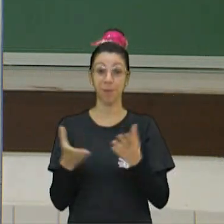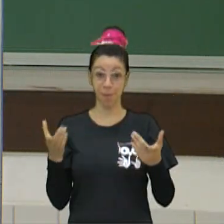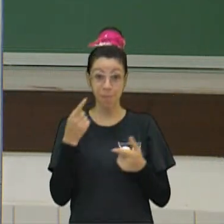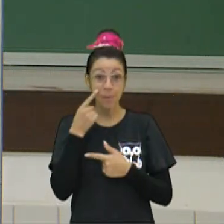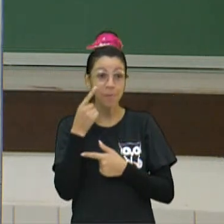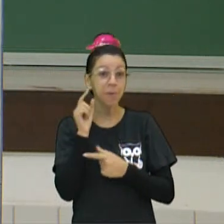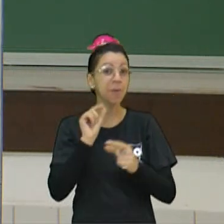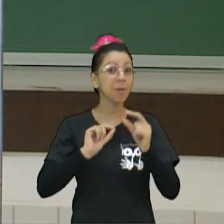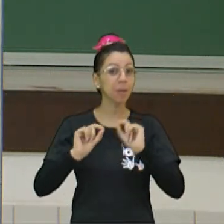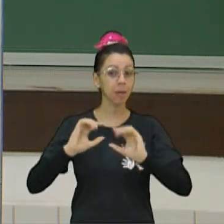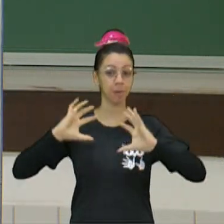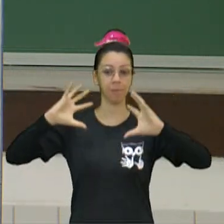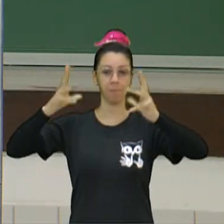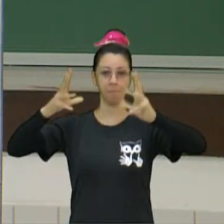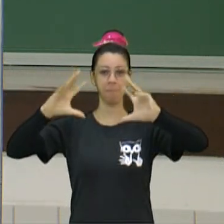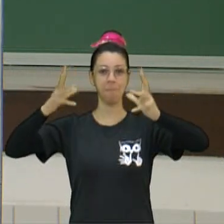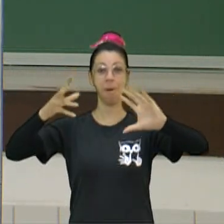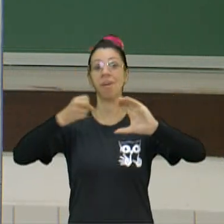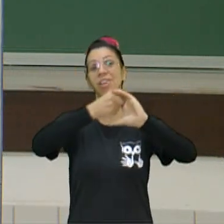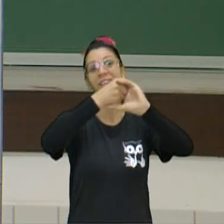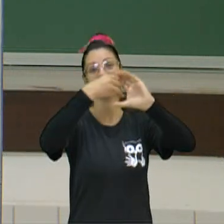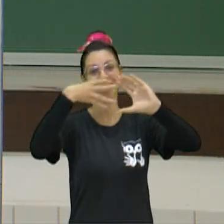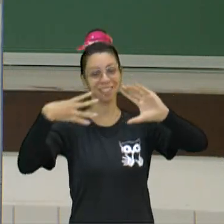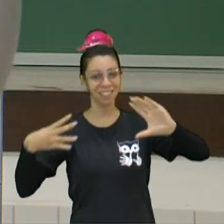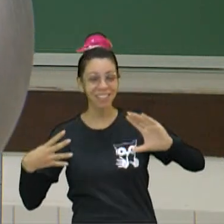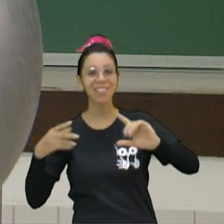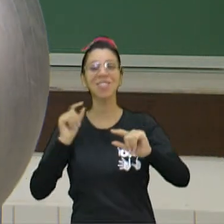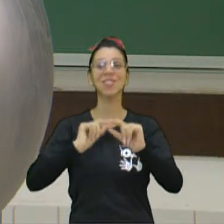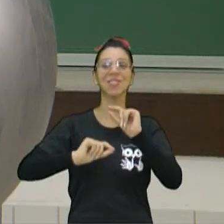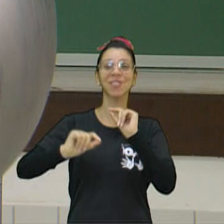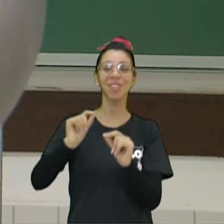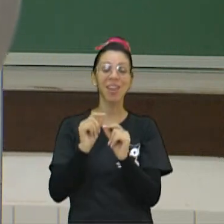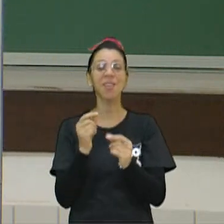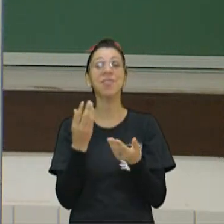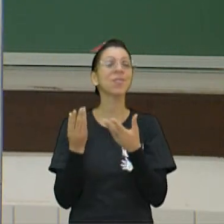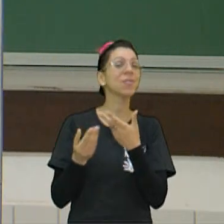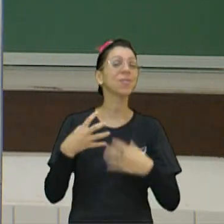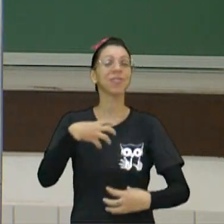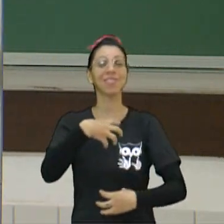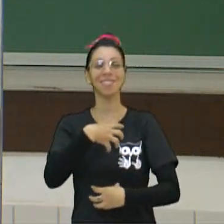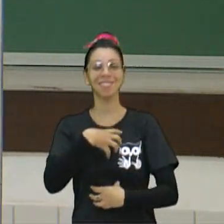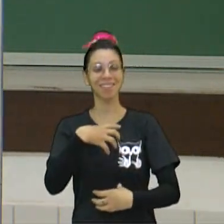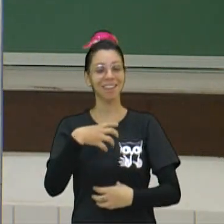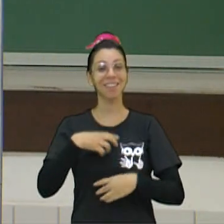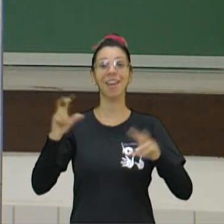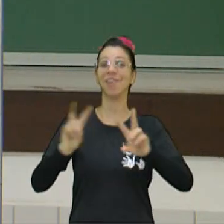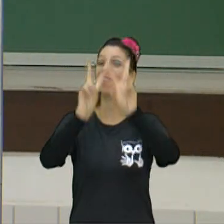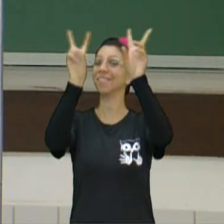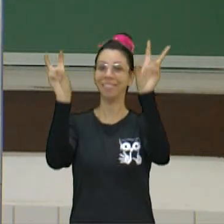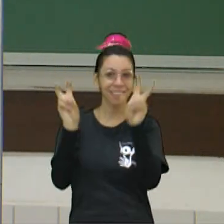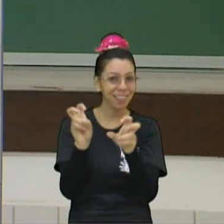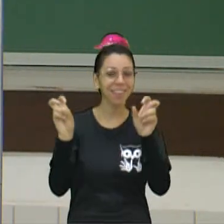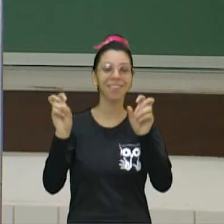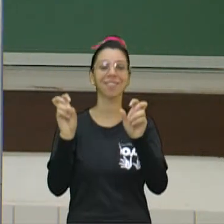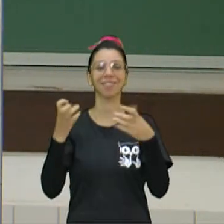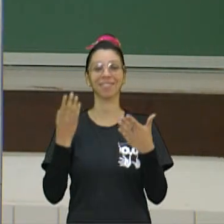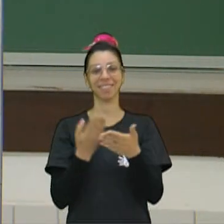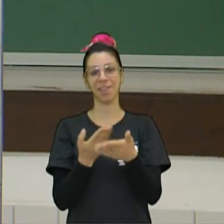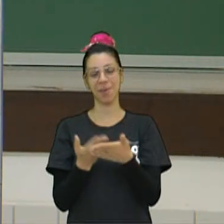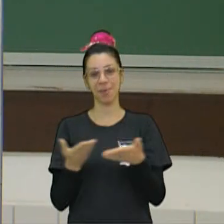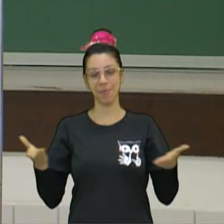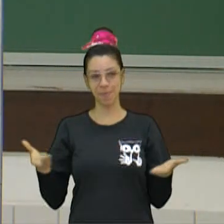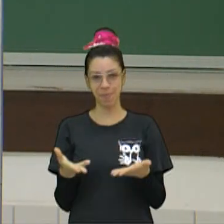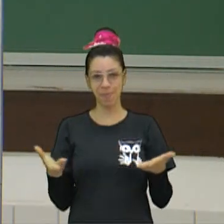né, que é bastante característico da maneira que nós vamos trabalhar hoje, né, o assunto da aula de hoje. Então, isso daqui é um